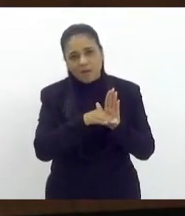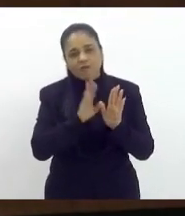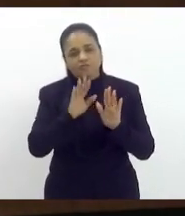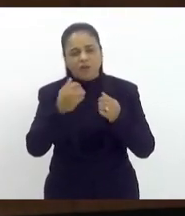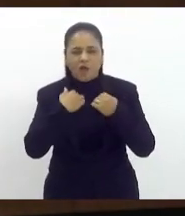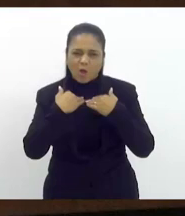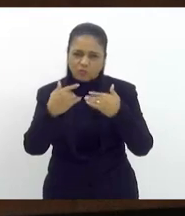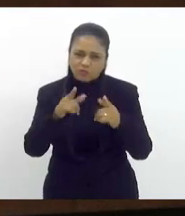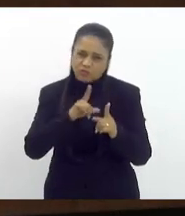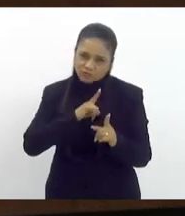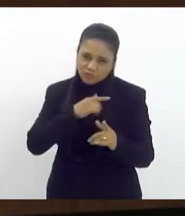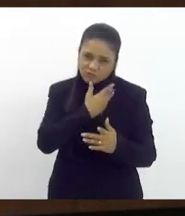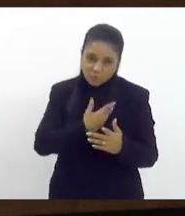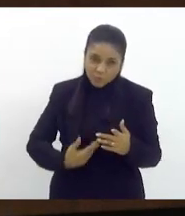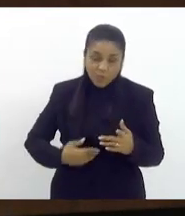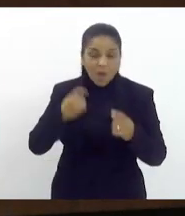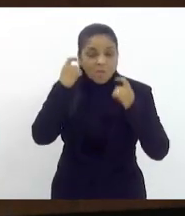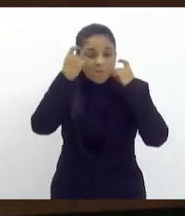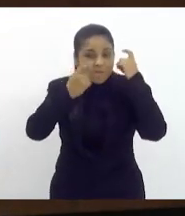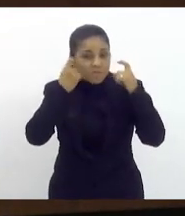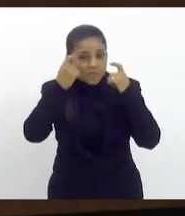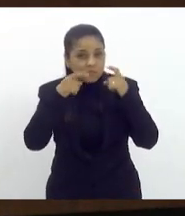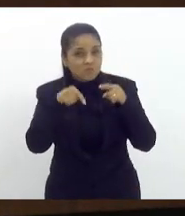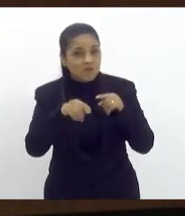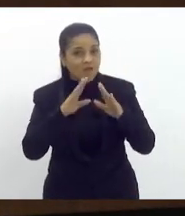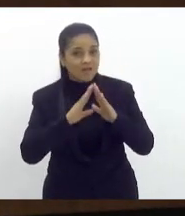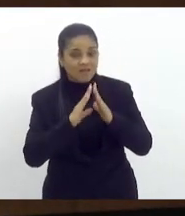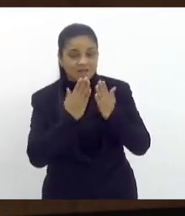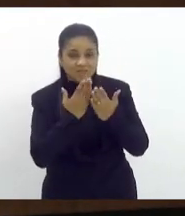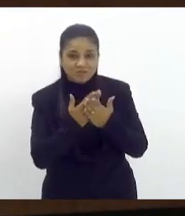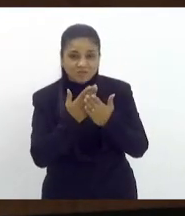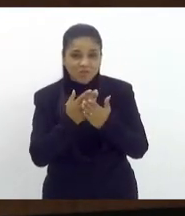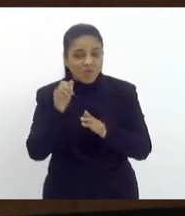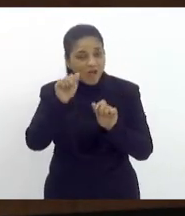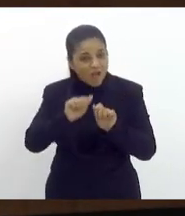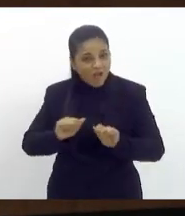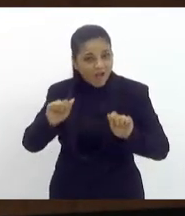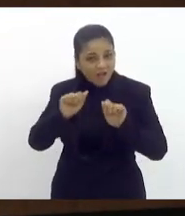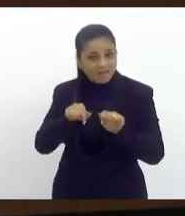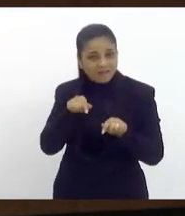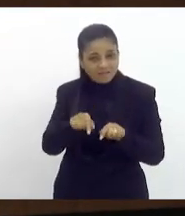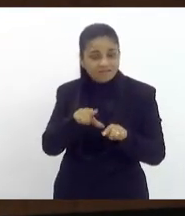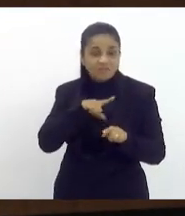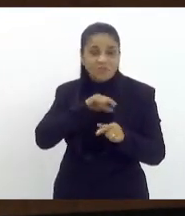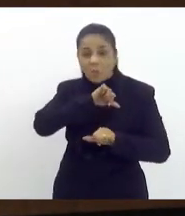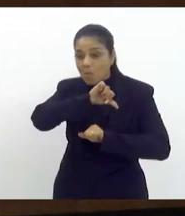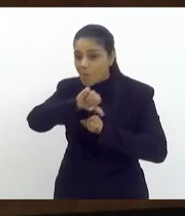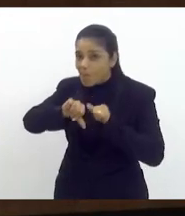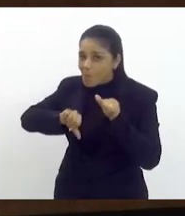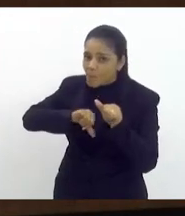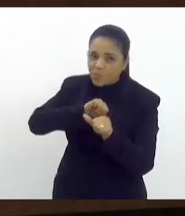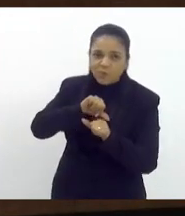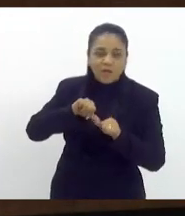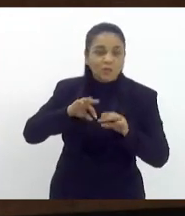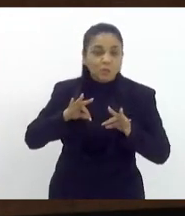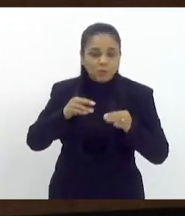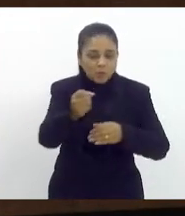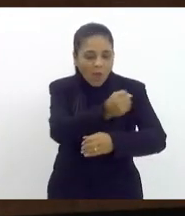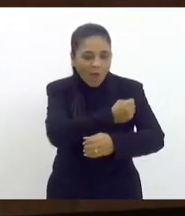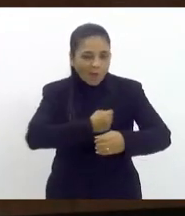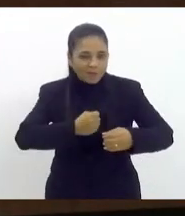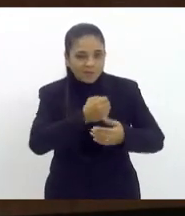que é real uma vez que essas escolas essas associações vão ter que mudar todas as cozinhas